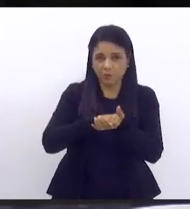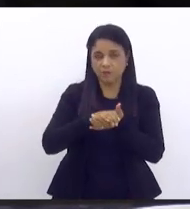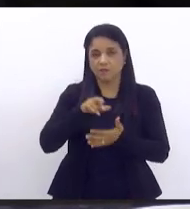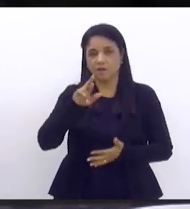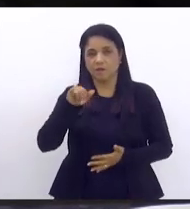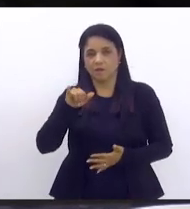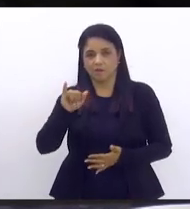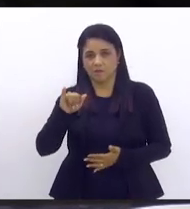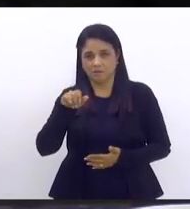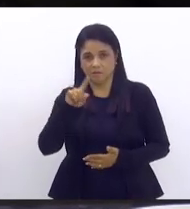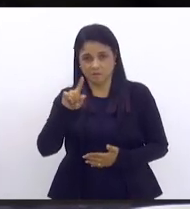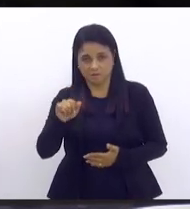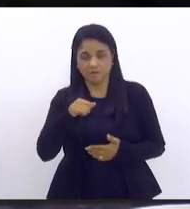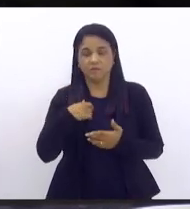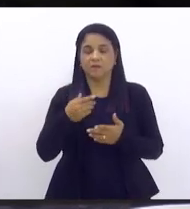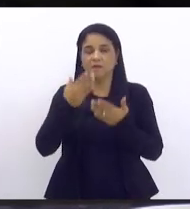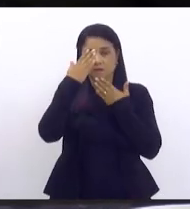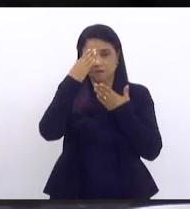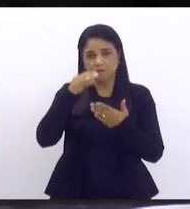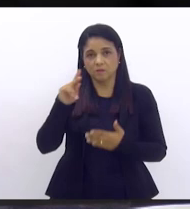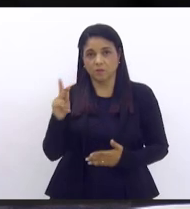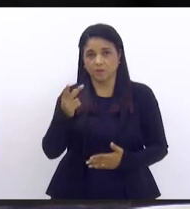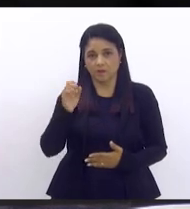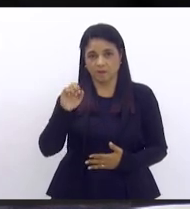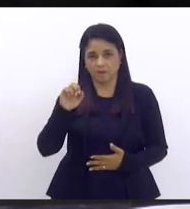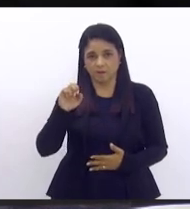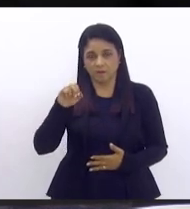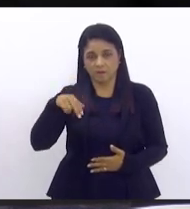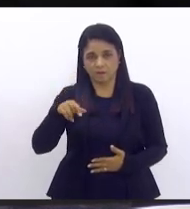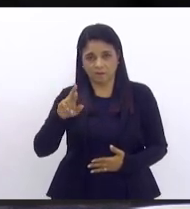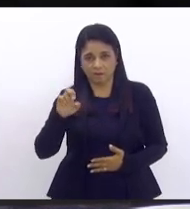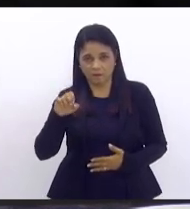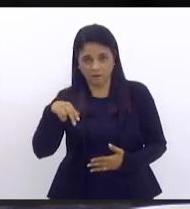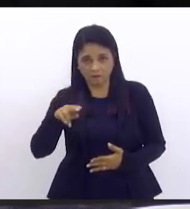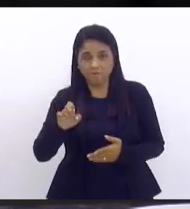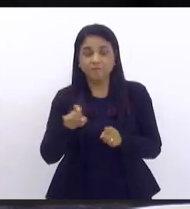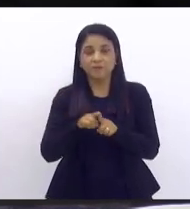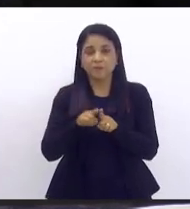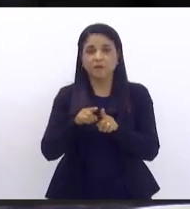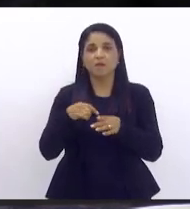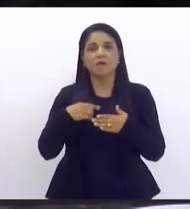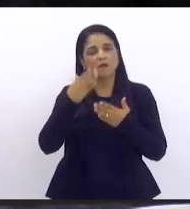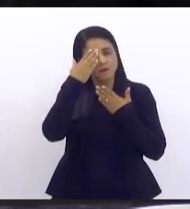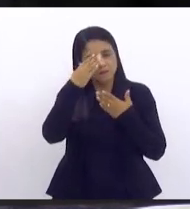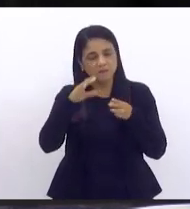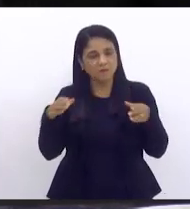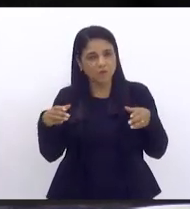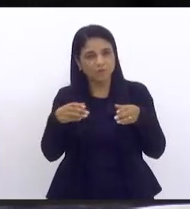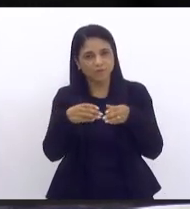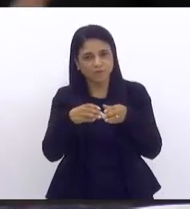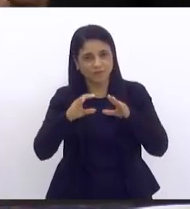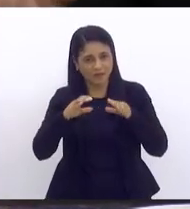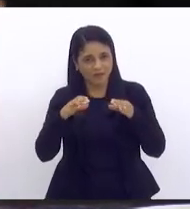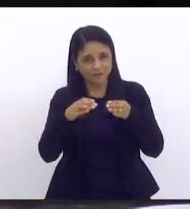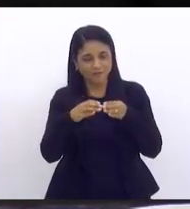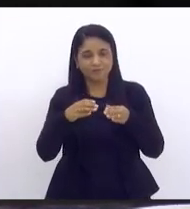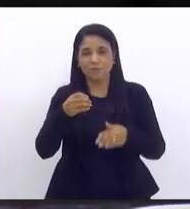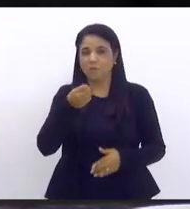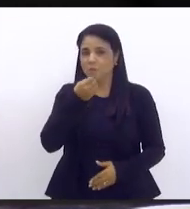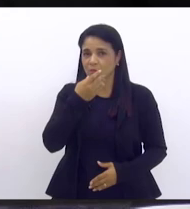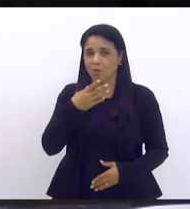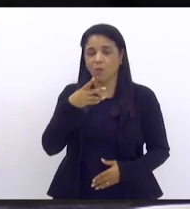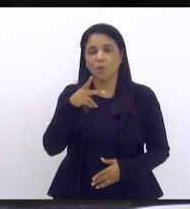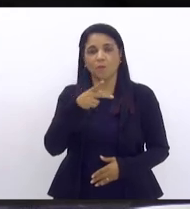Henrique, mas eu não posso deixar de agradecer, né, nossa comunidade Bom Pastor, né, o Newton, em nome